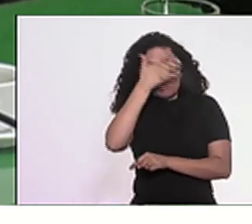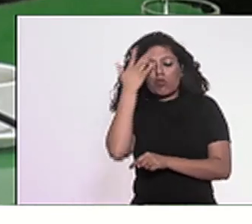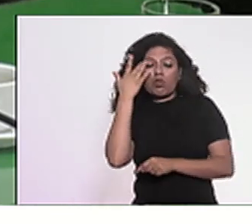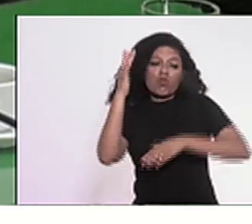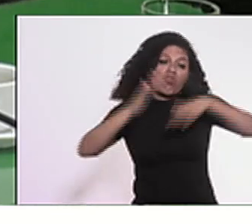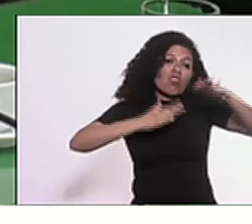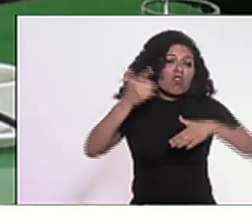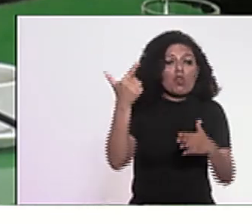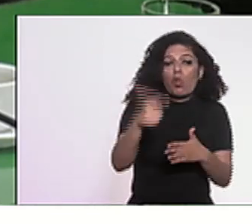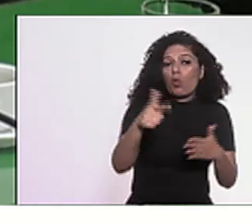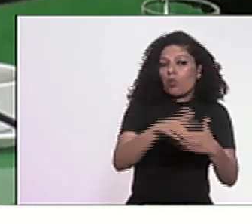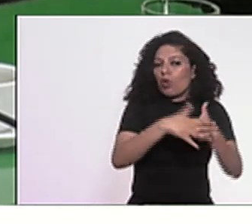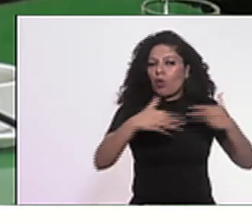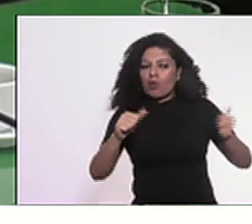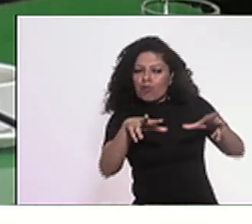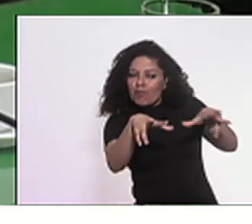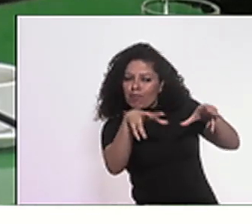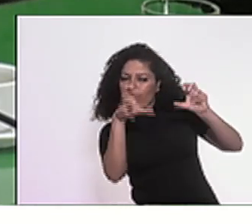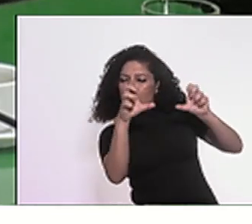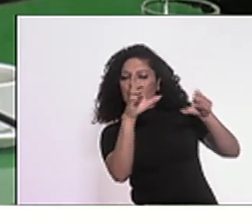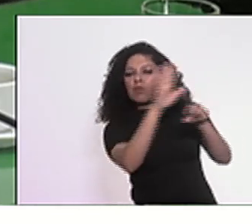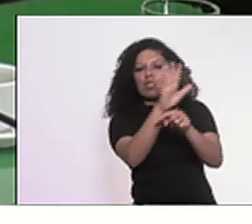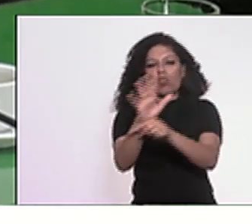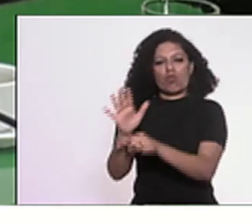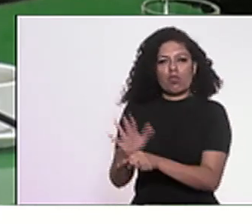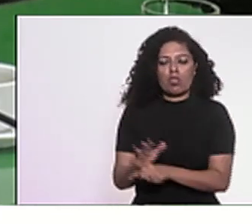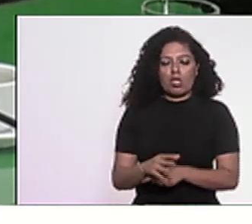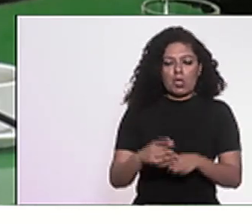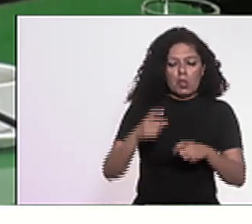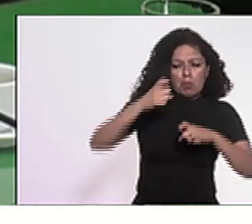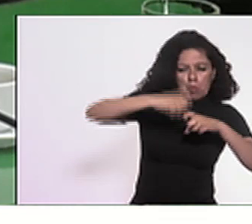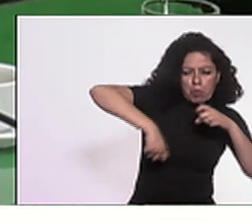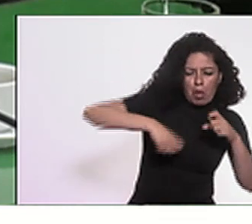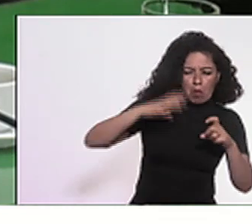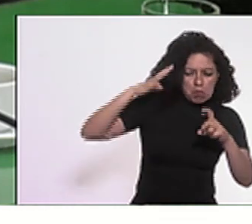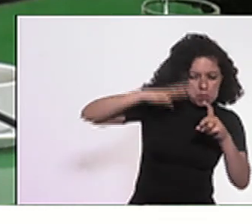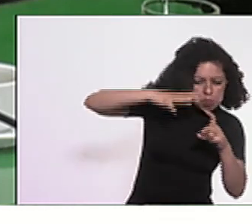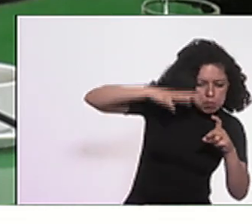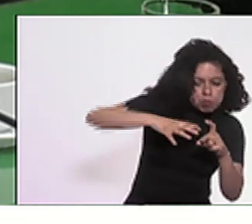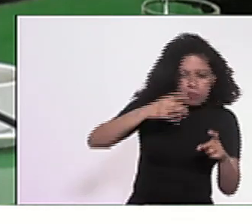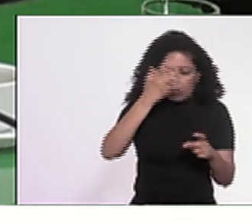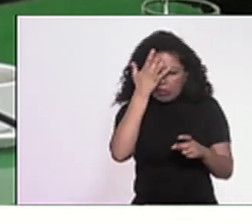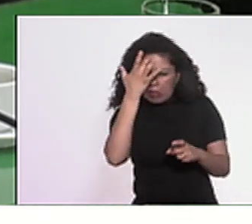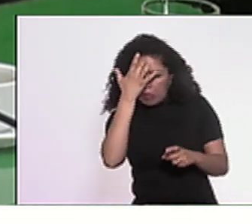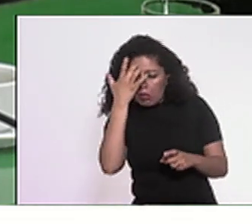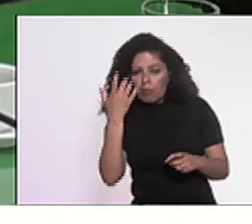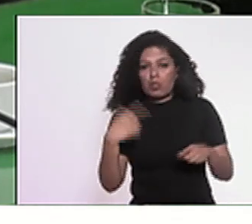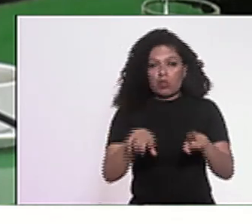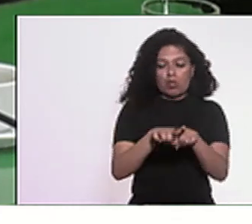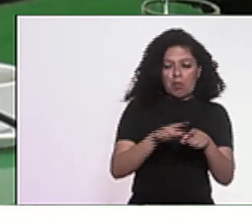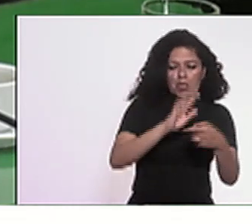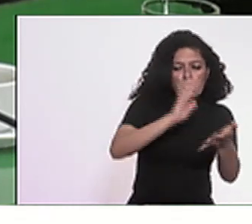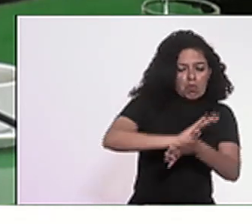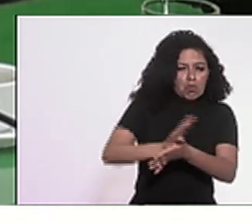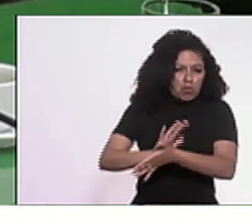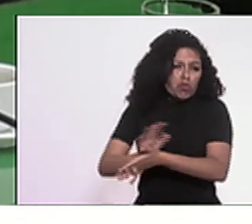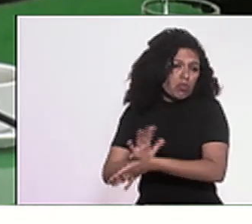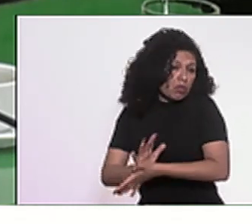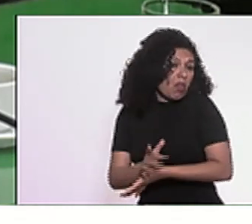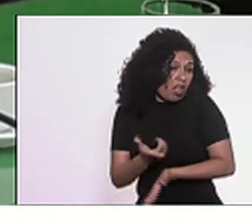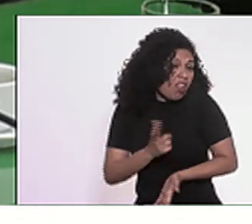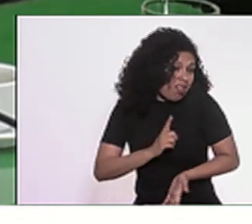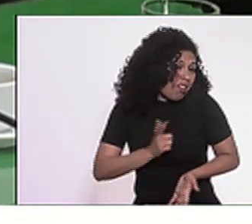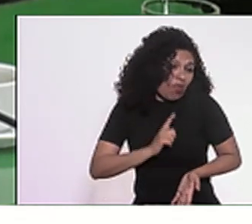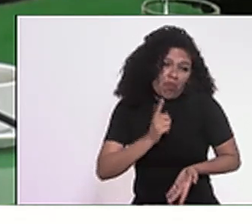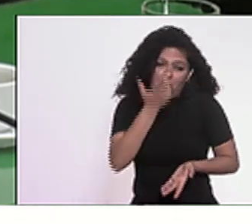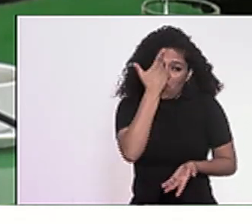têm suas necessidades percebidas. O assédio sexual, moral e psicológico, assim como discriminações, infelizmente, são